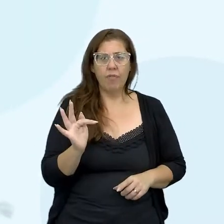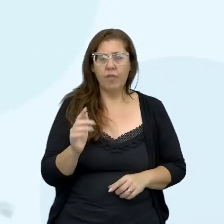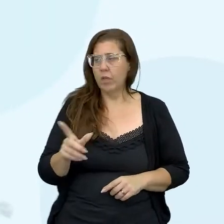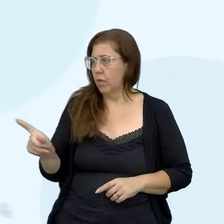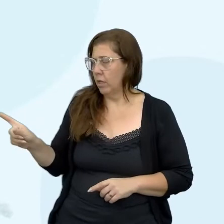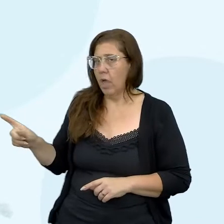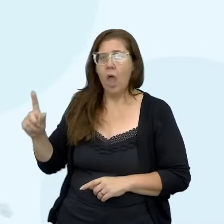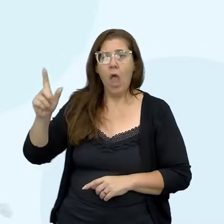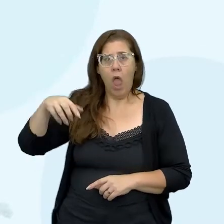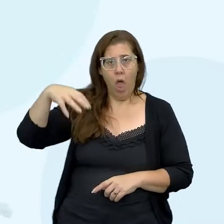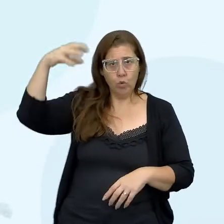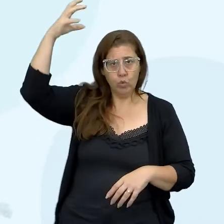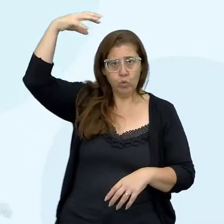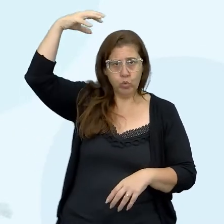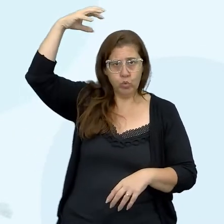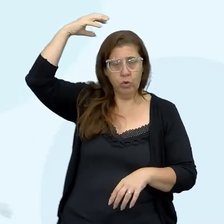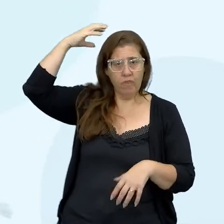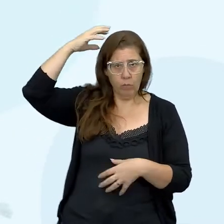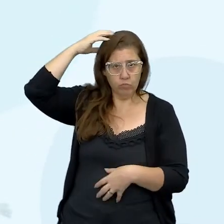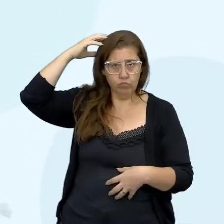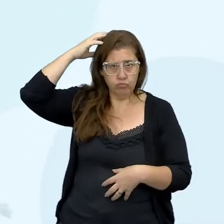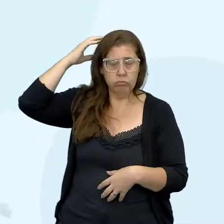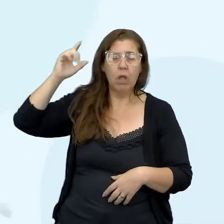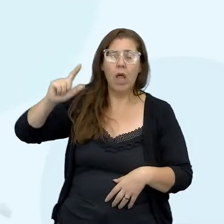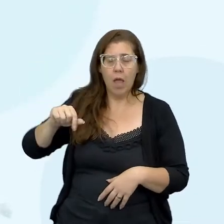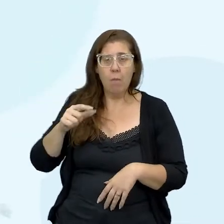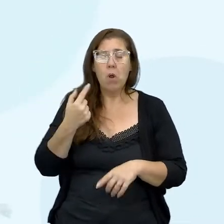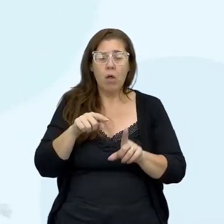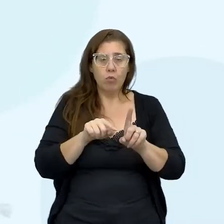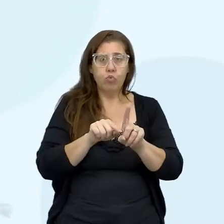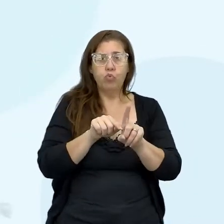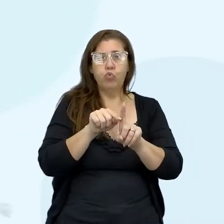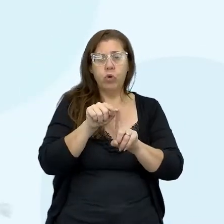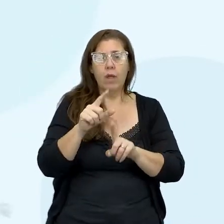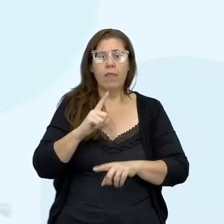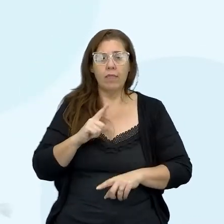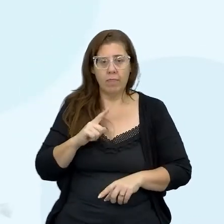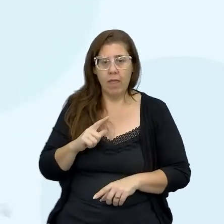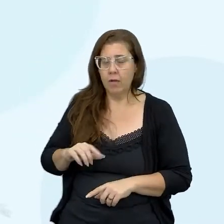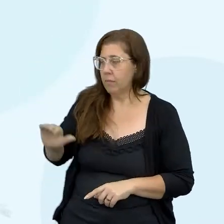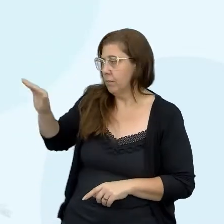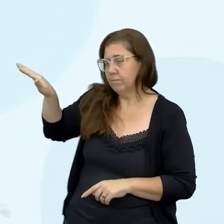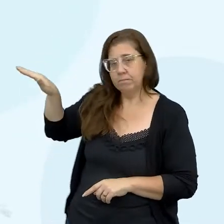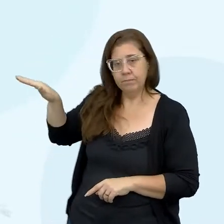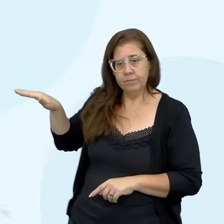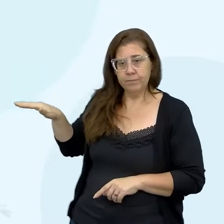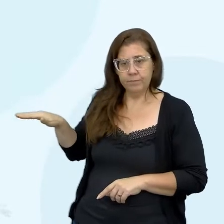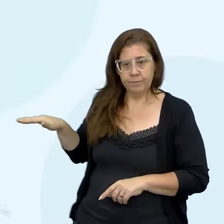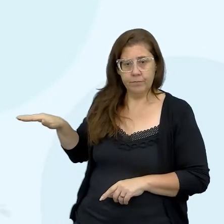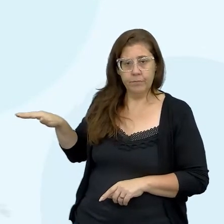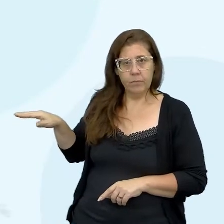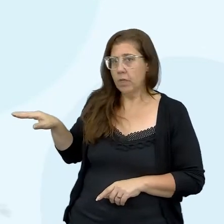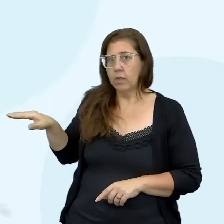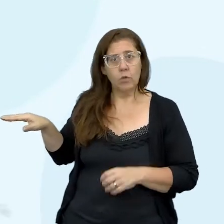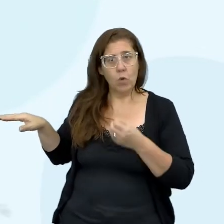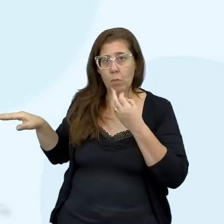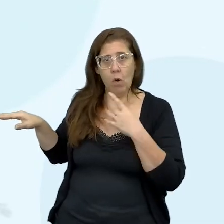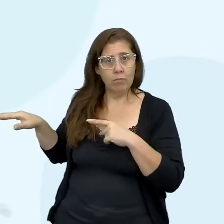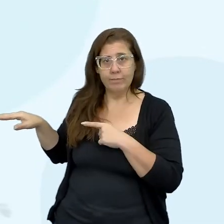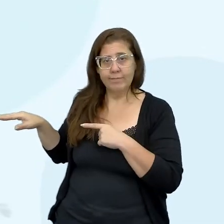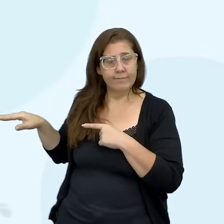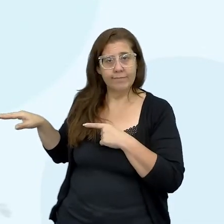um chuveiro. Veja, os equipamentos que aquecem, eles têm essa etiqueta mais para baixo. E ele não é bom, né,